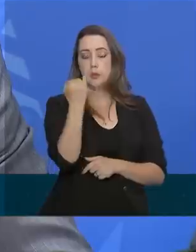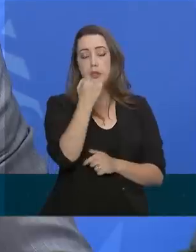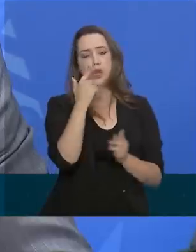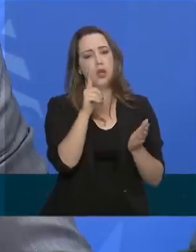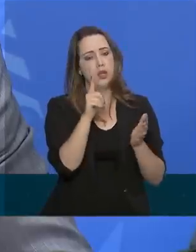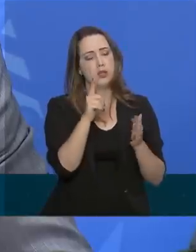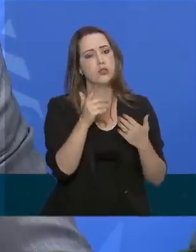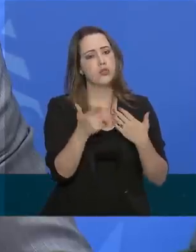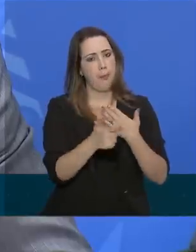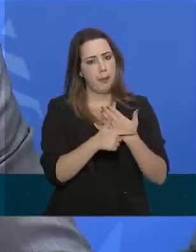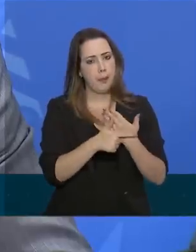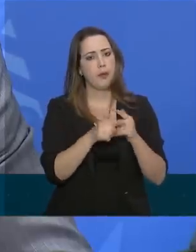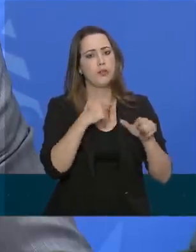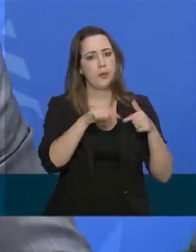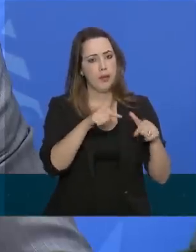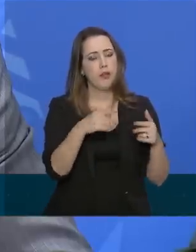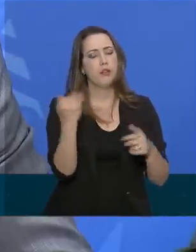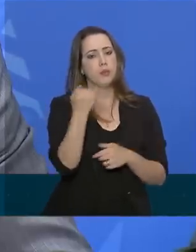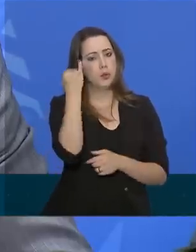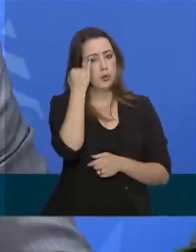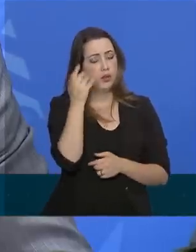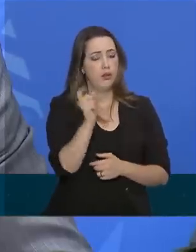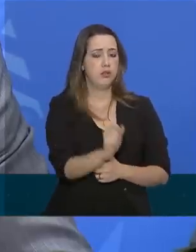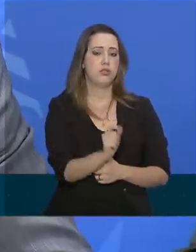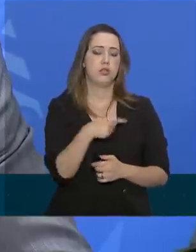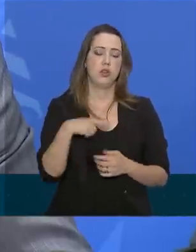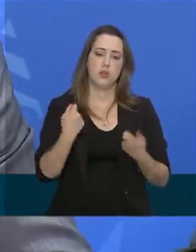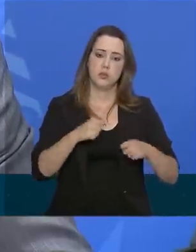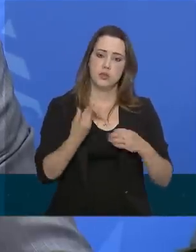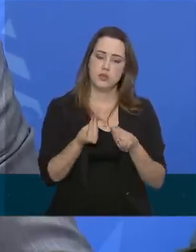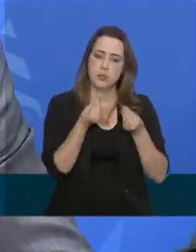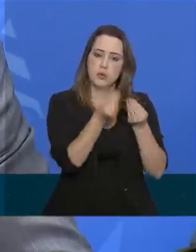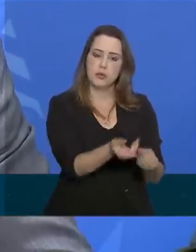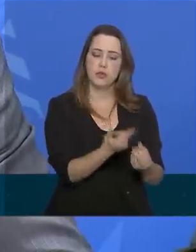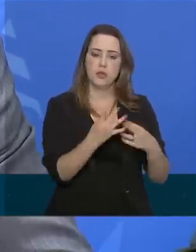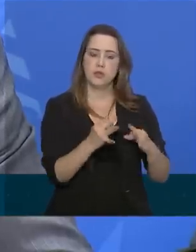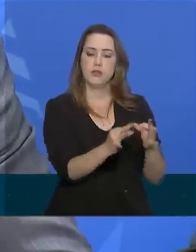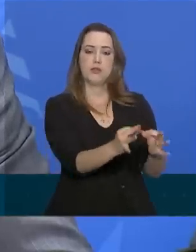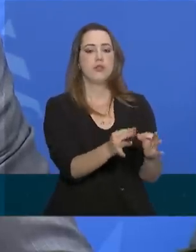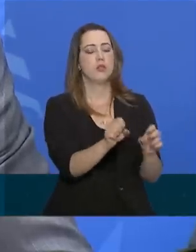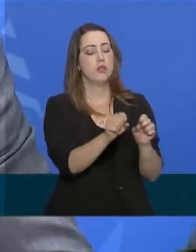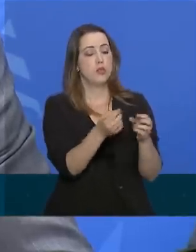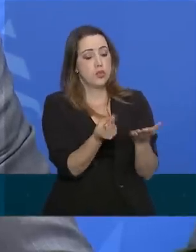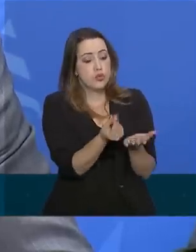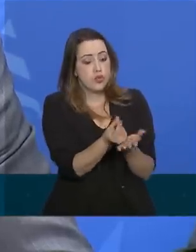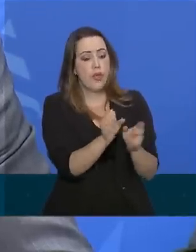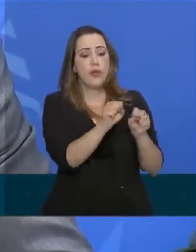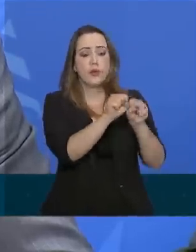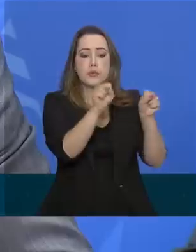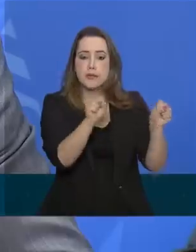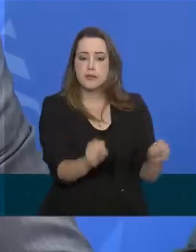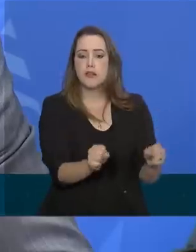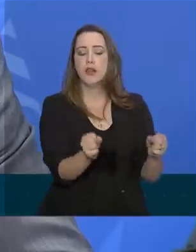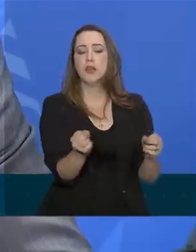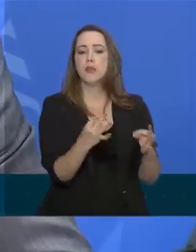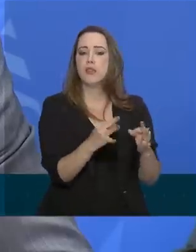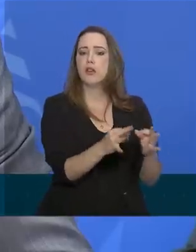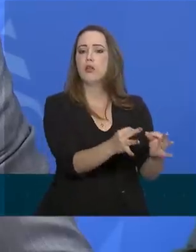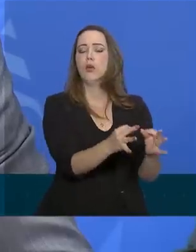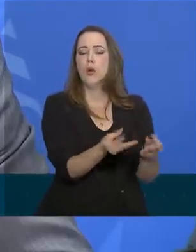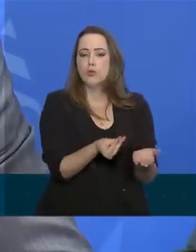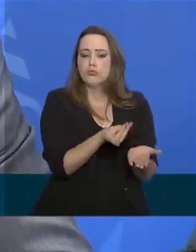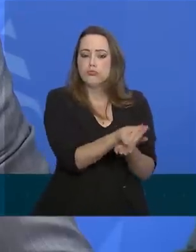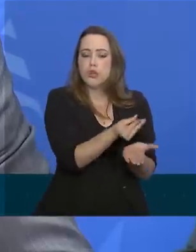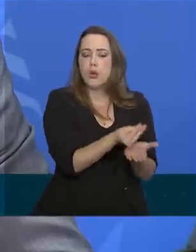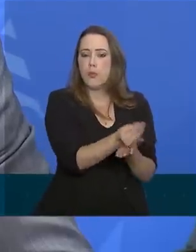temos a necessidade de agregar recursos tanto tecnológicos quanto financeiros para que se desempenha essa função da